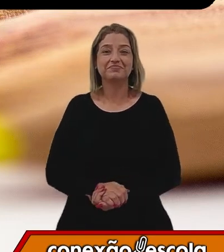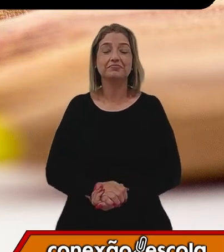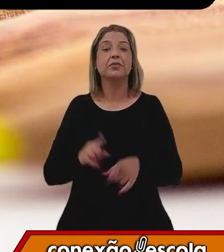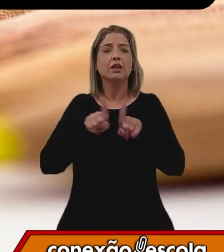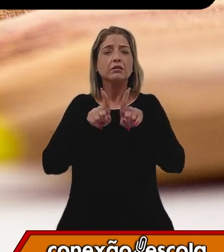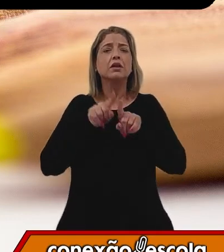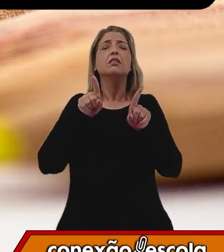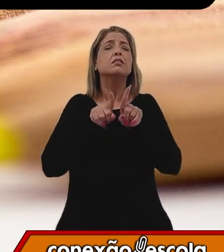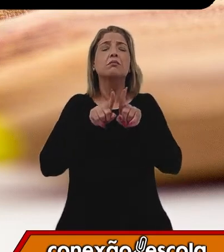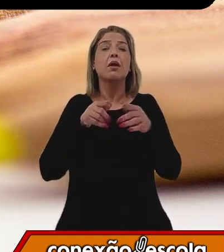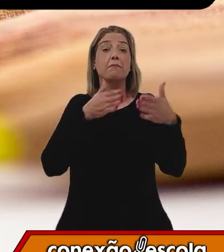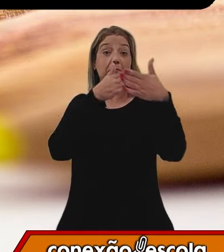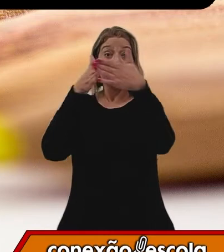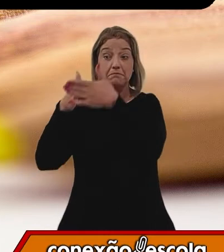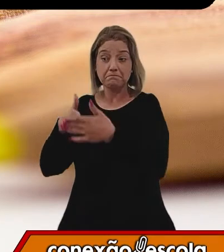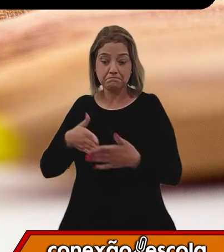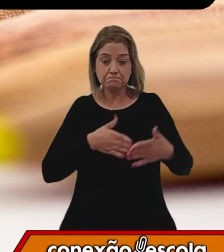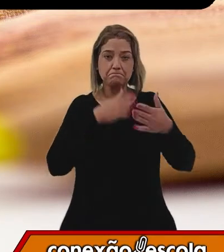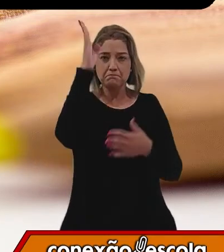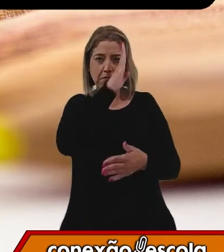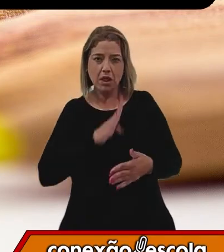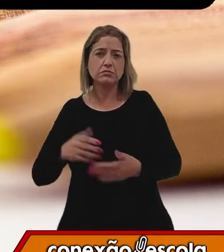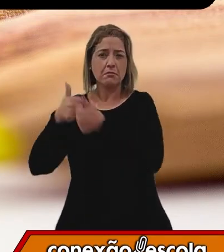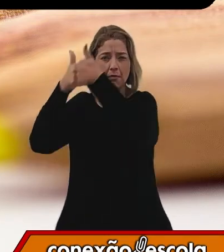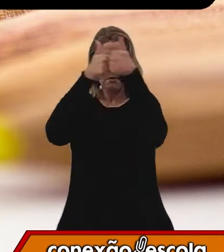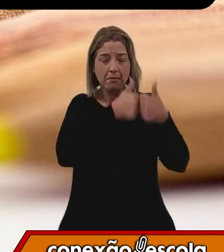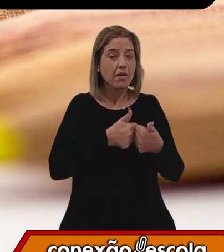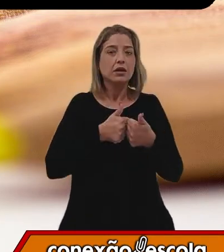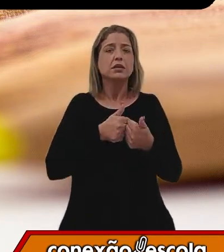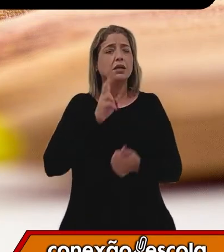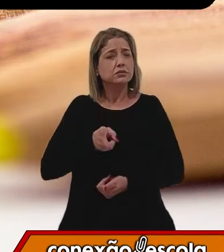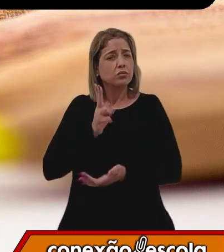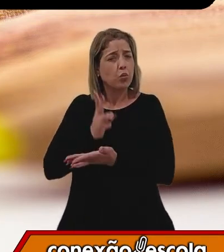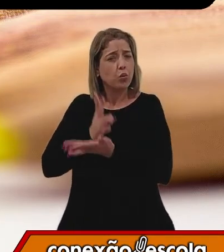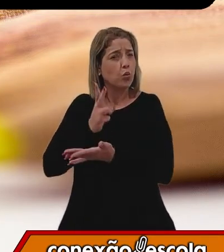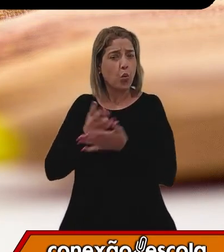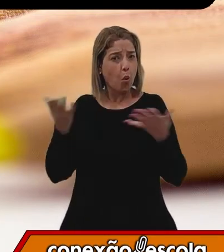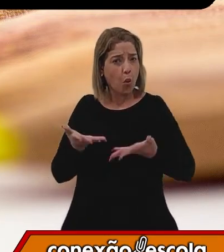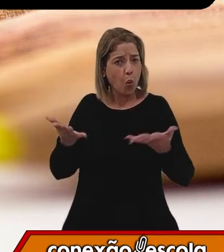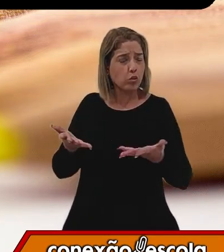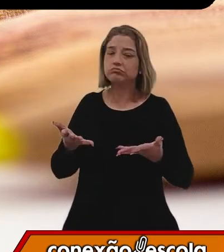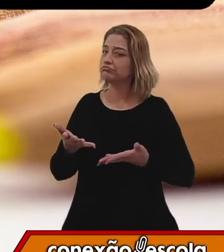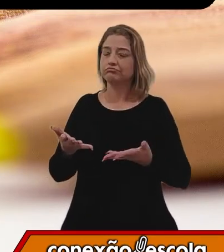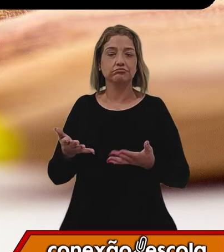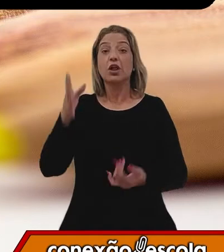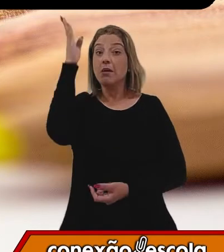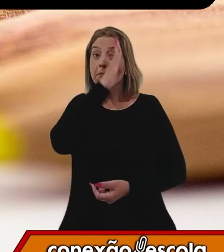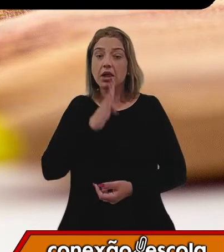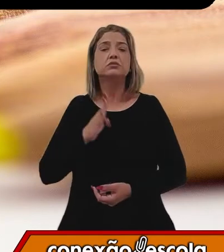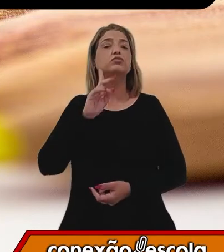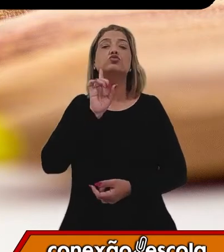do Brasil nem sempre foram como as que conhecemos hoje. O Brasil nem sempre teve a divisão